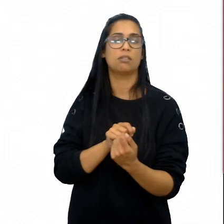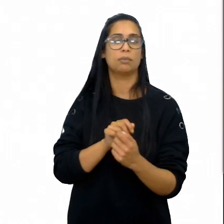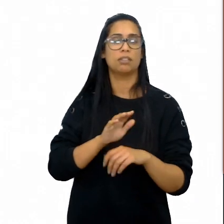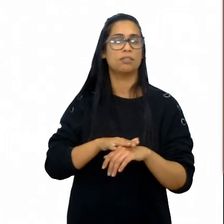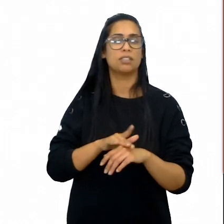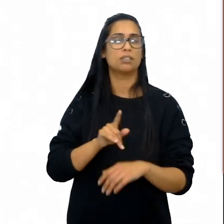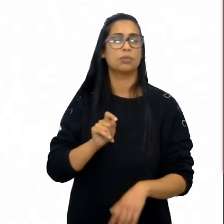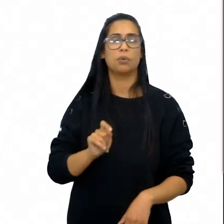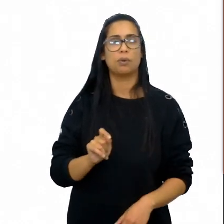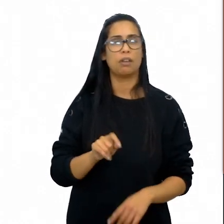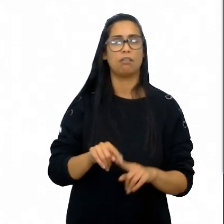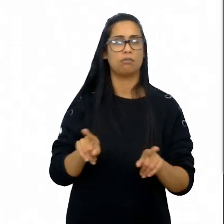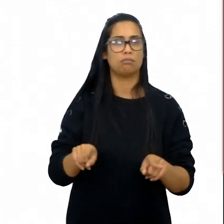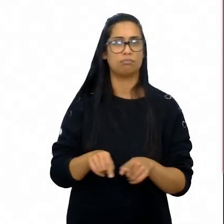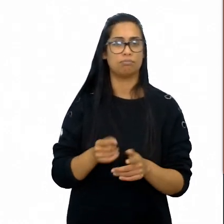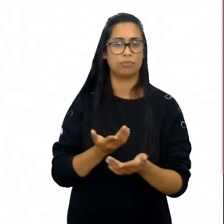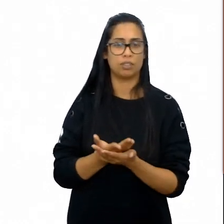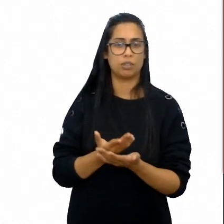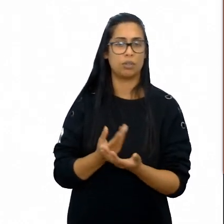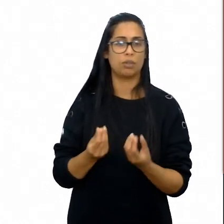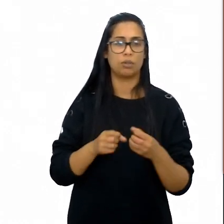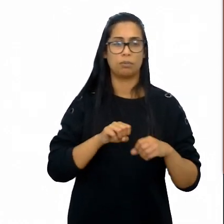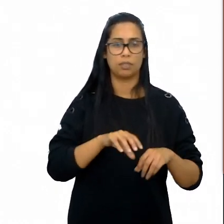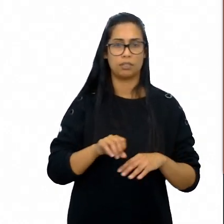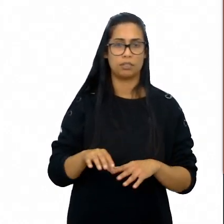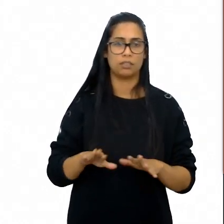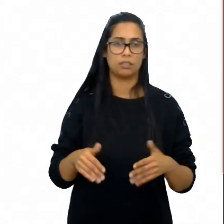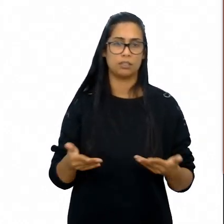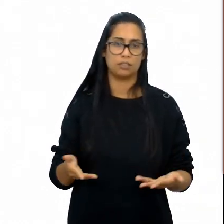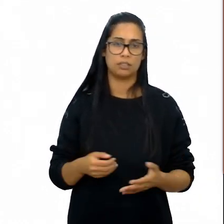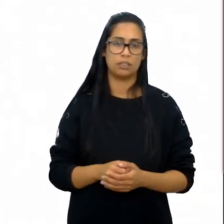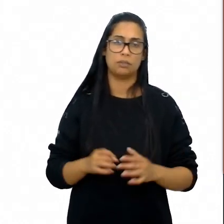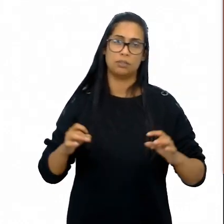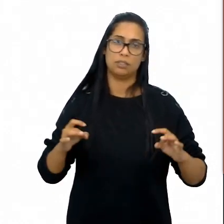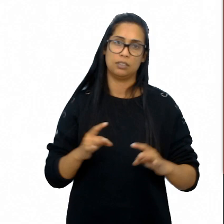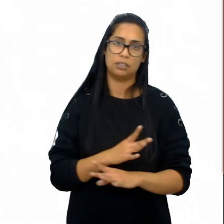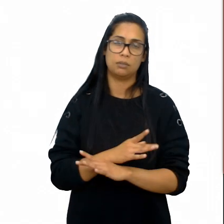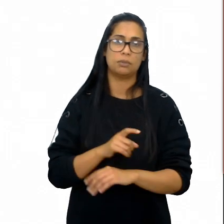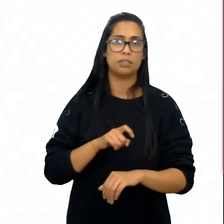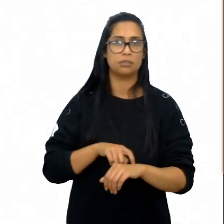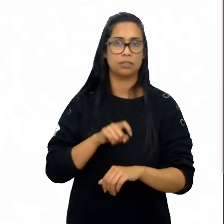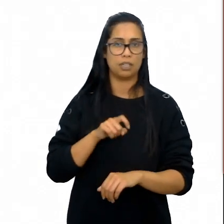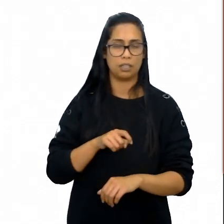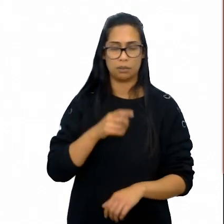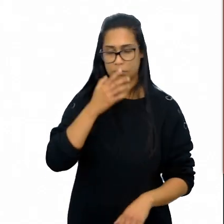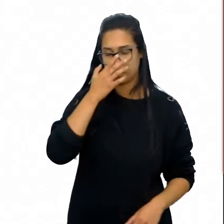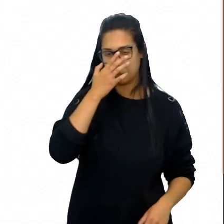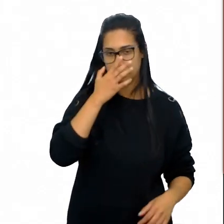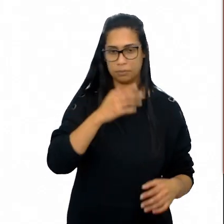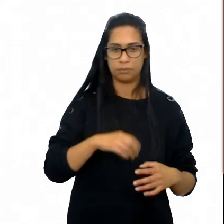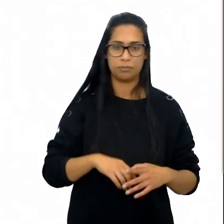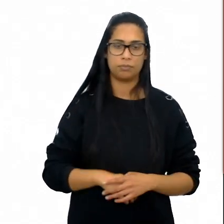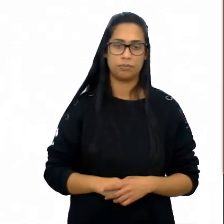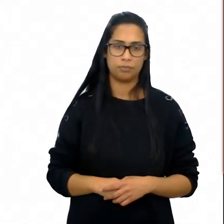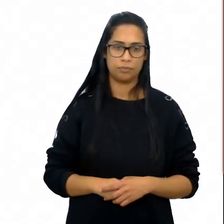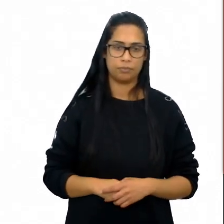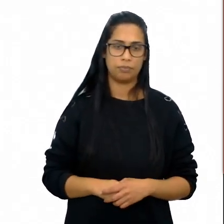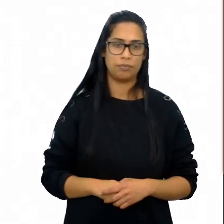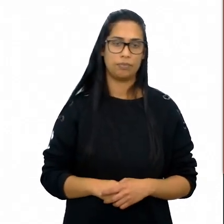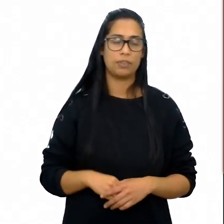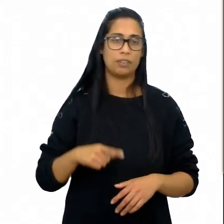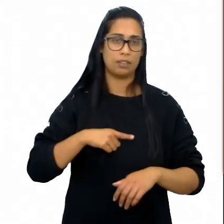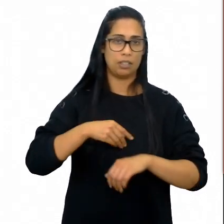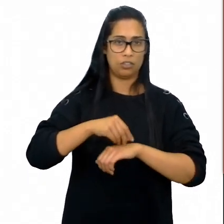tela Instância né então com isso a gente é então encerra Essa parte é e aqui a gente traz assim